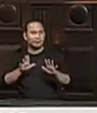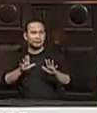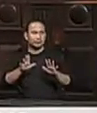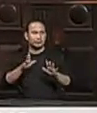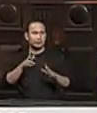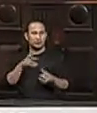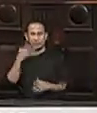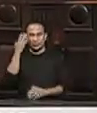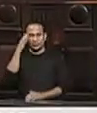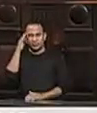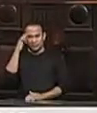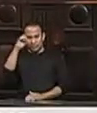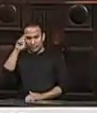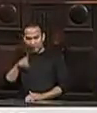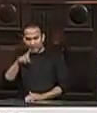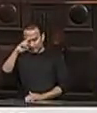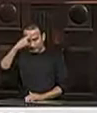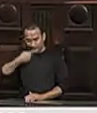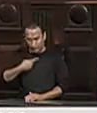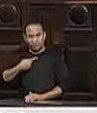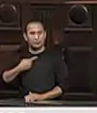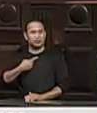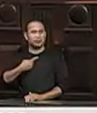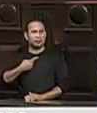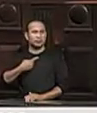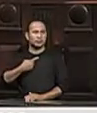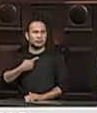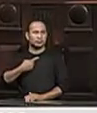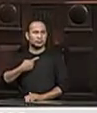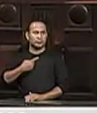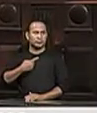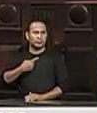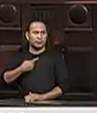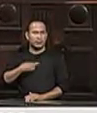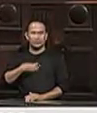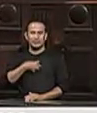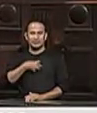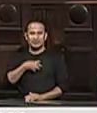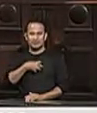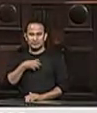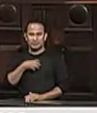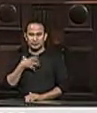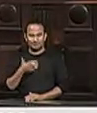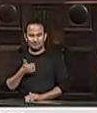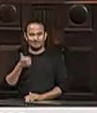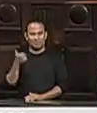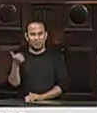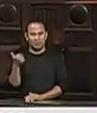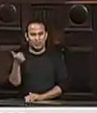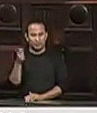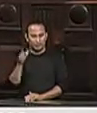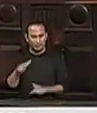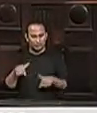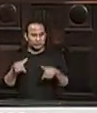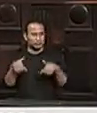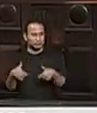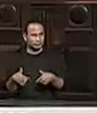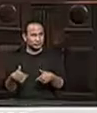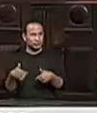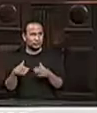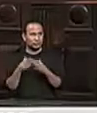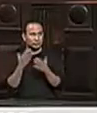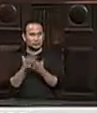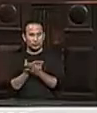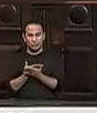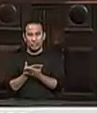deputado Ponte, como minha obrigação, como beneficiário que fui de uma escola pública